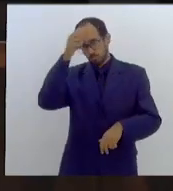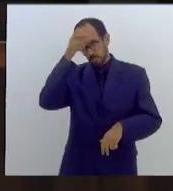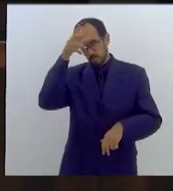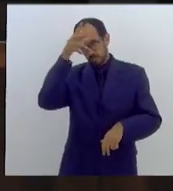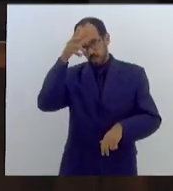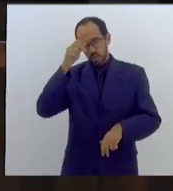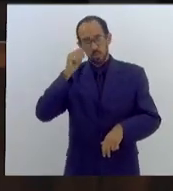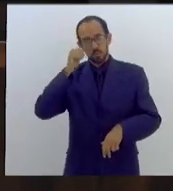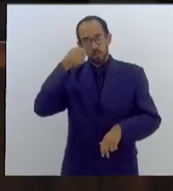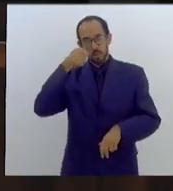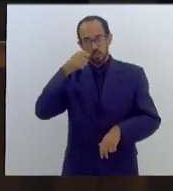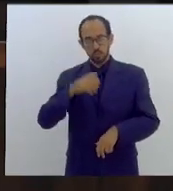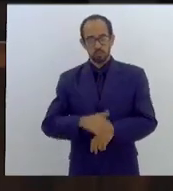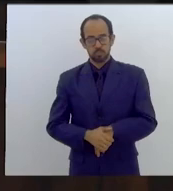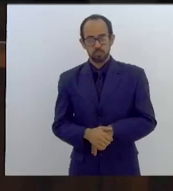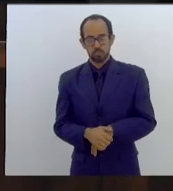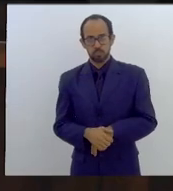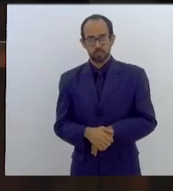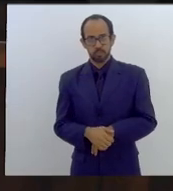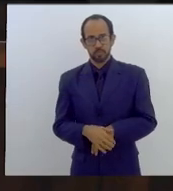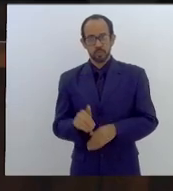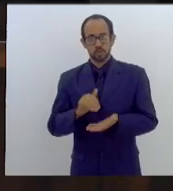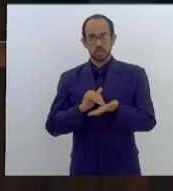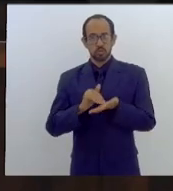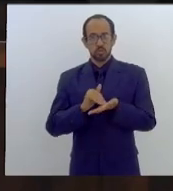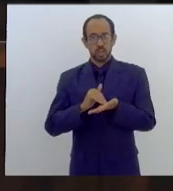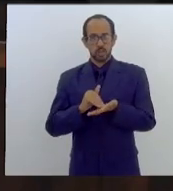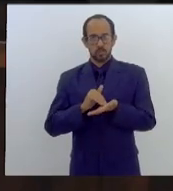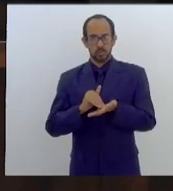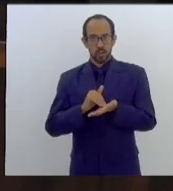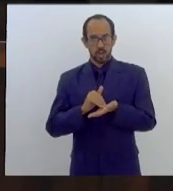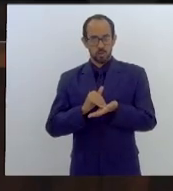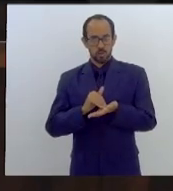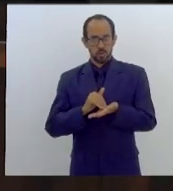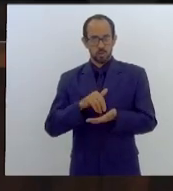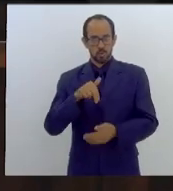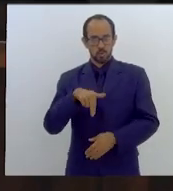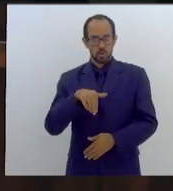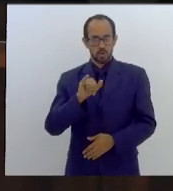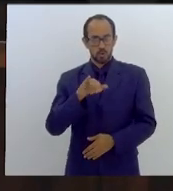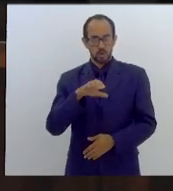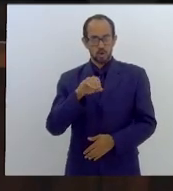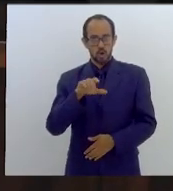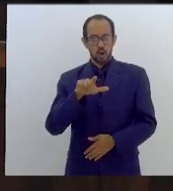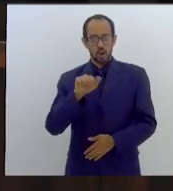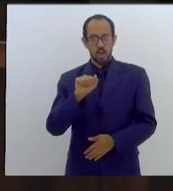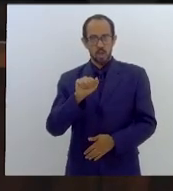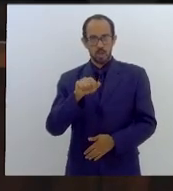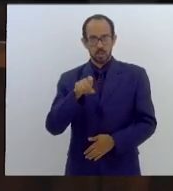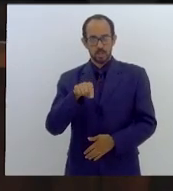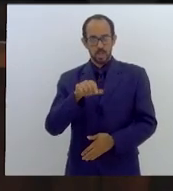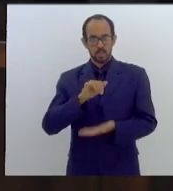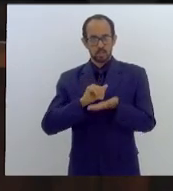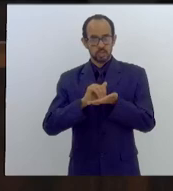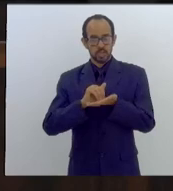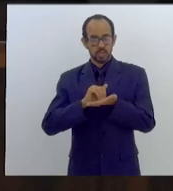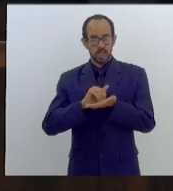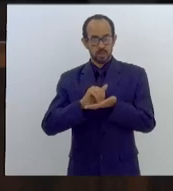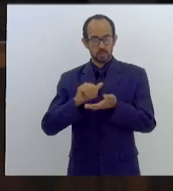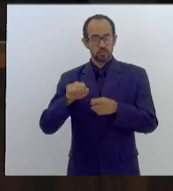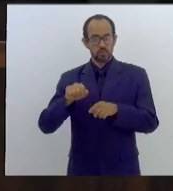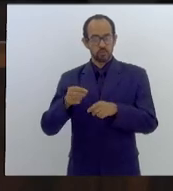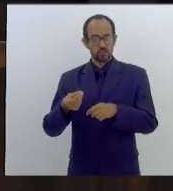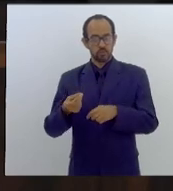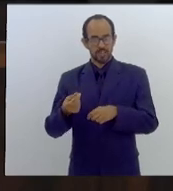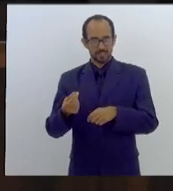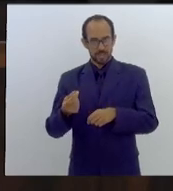Paes, com o secretário Nicola, o secretário Leonardo de Fazenda do Estado, com a